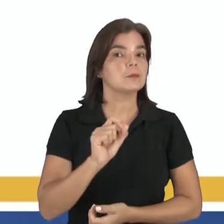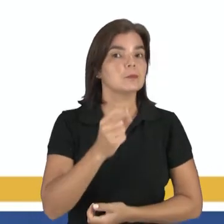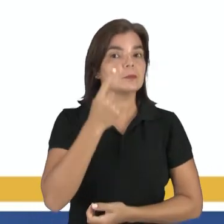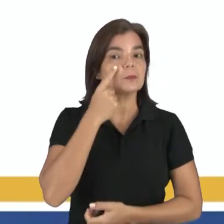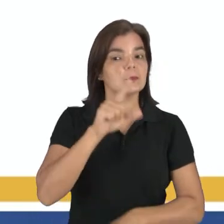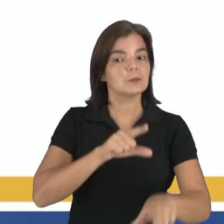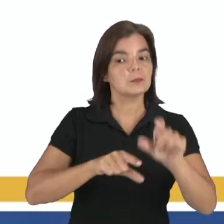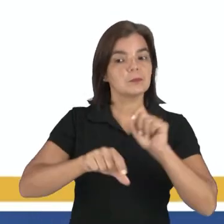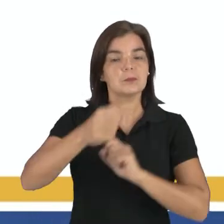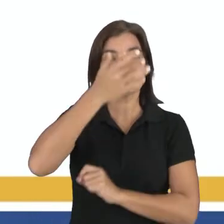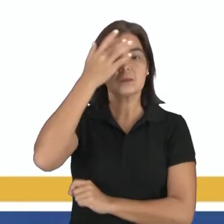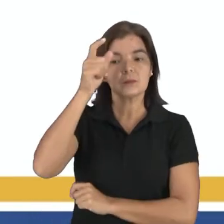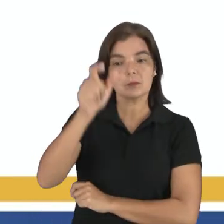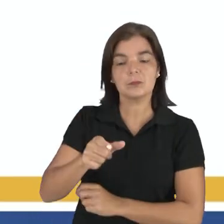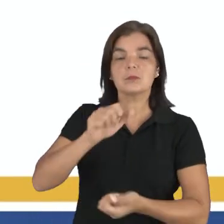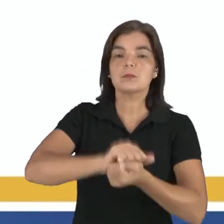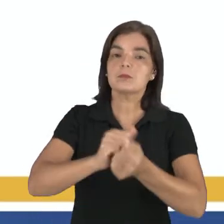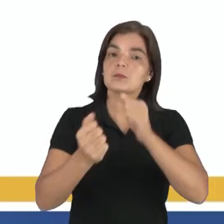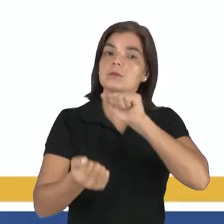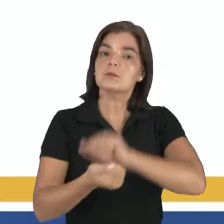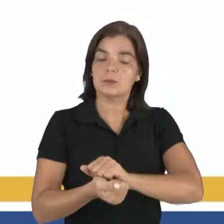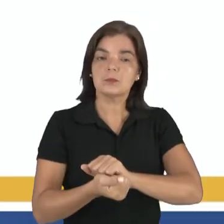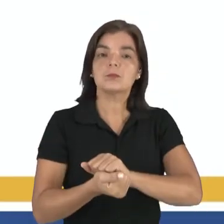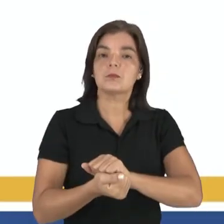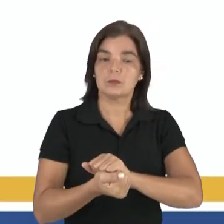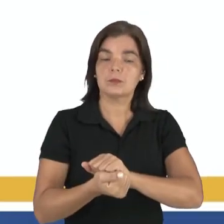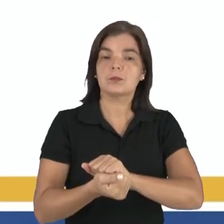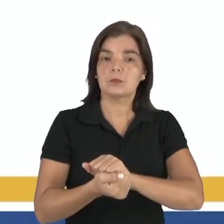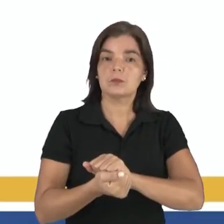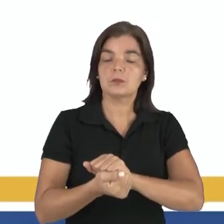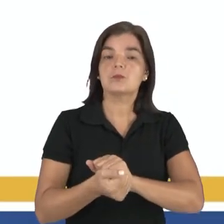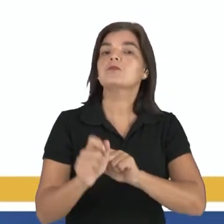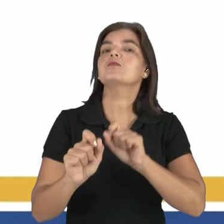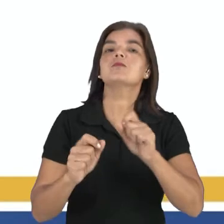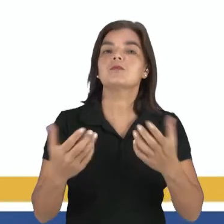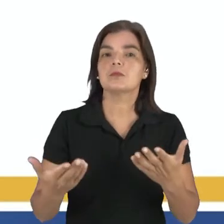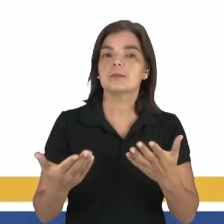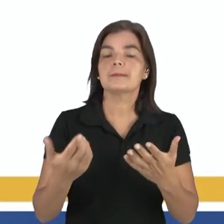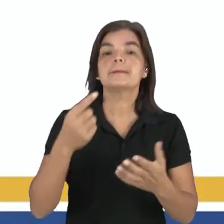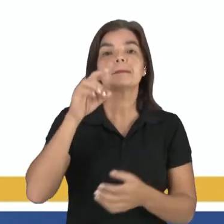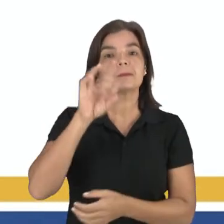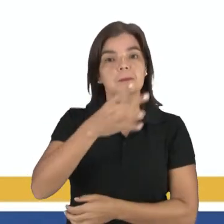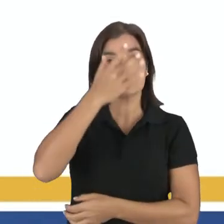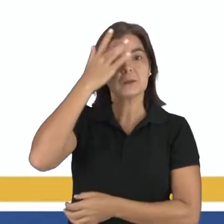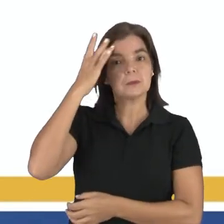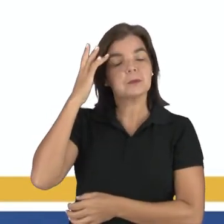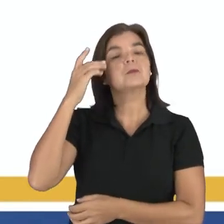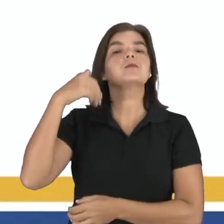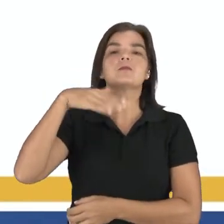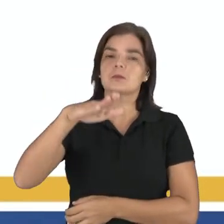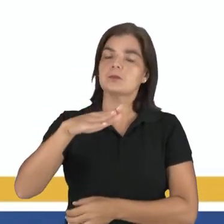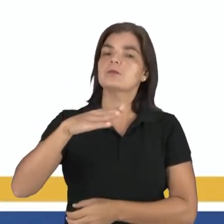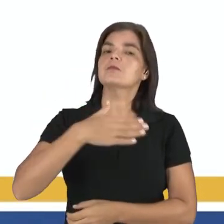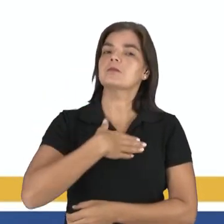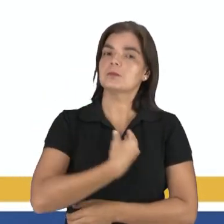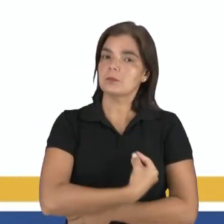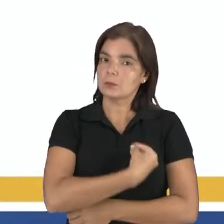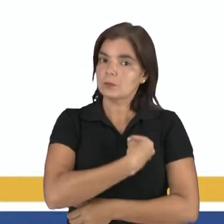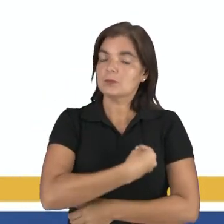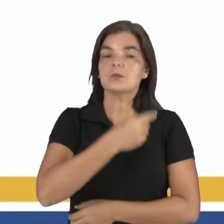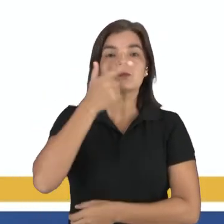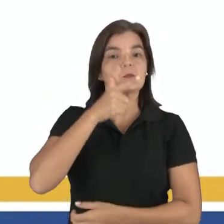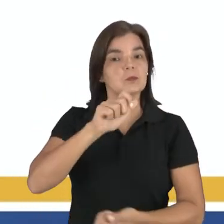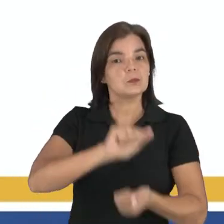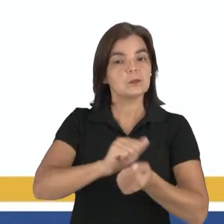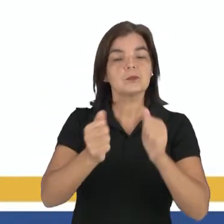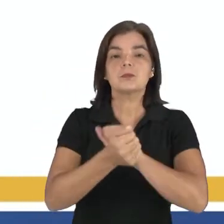ela seleciona os indivíduos mais adaptáveis em uma determinada condição. E assim, só aqueles que são mais aptos, só aqueles que conseguem